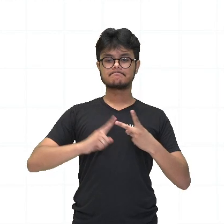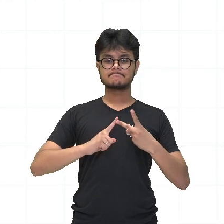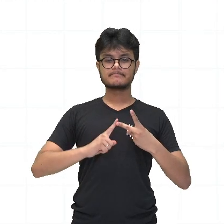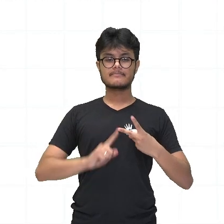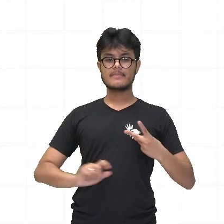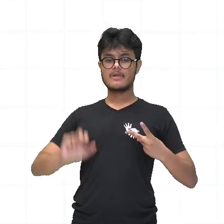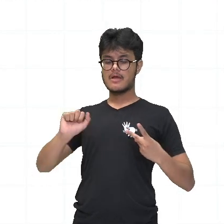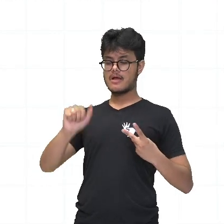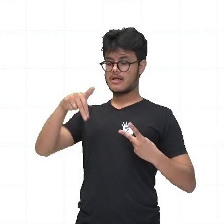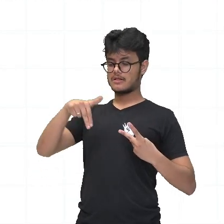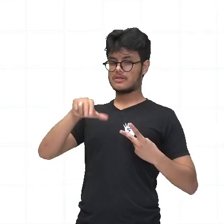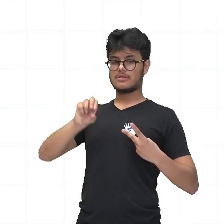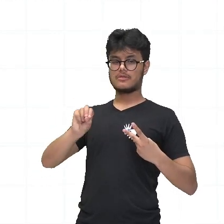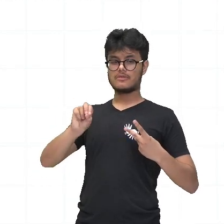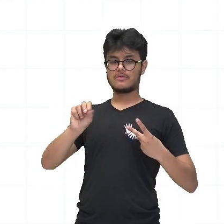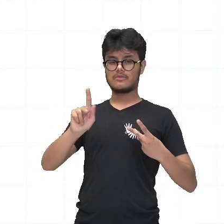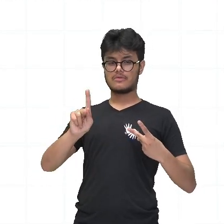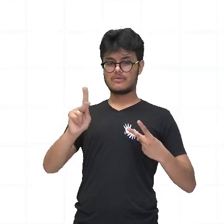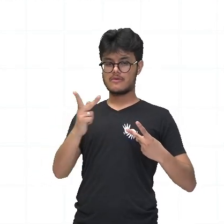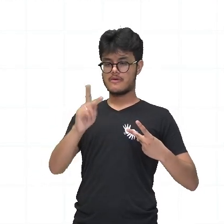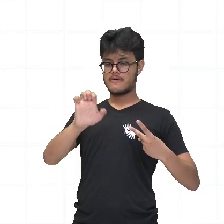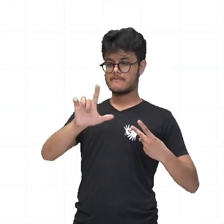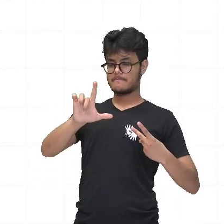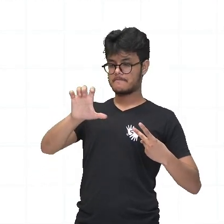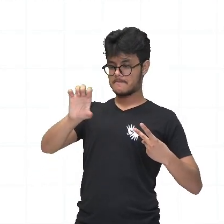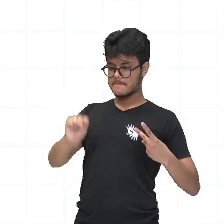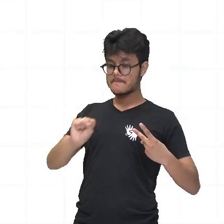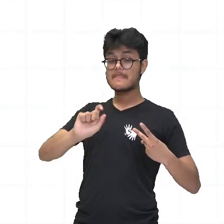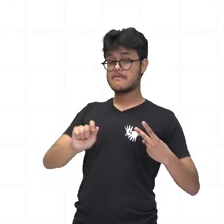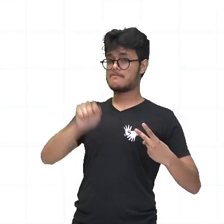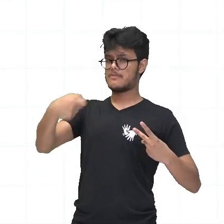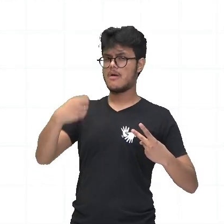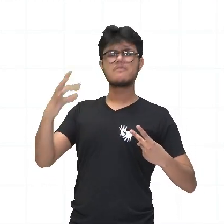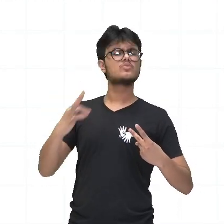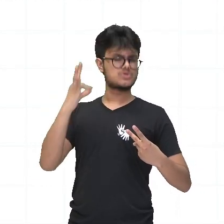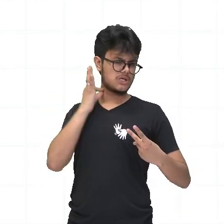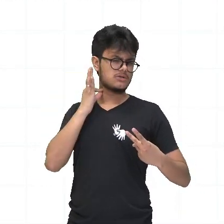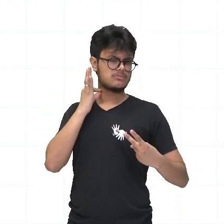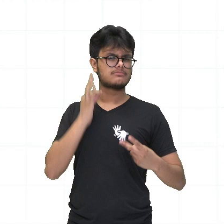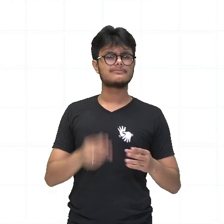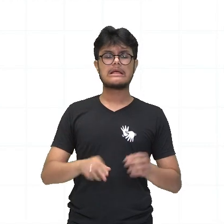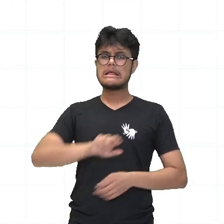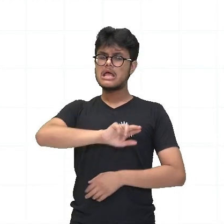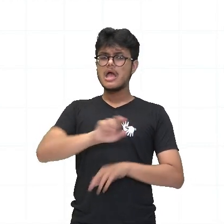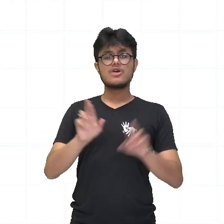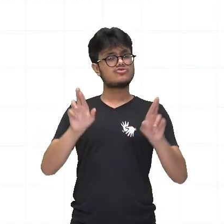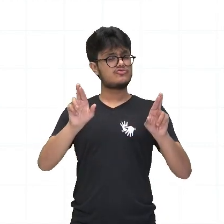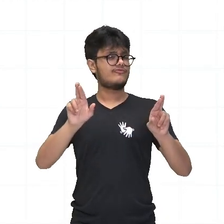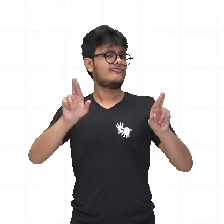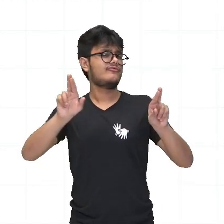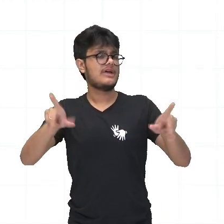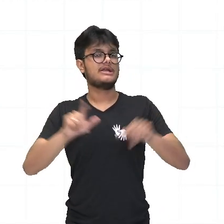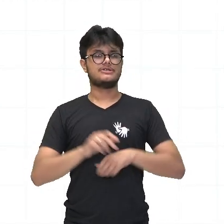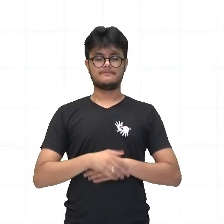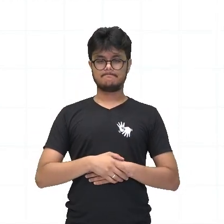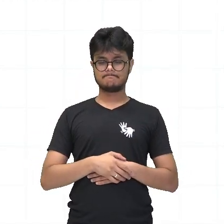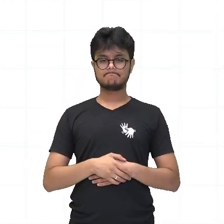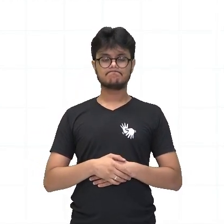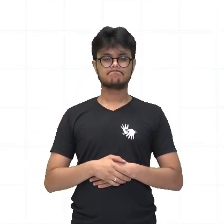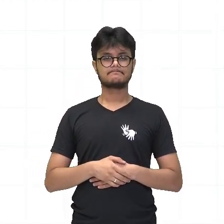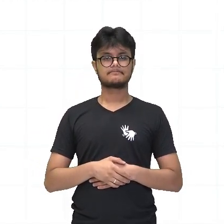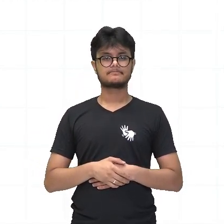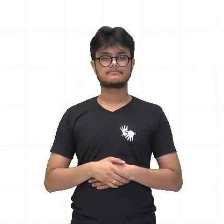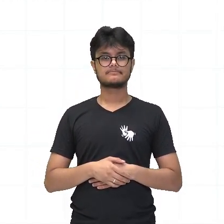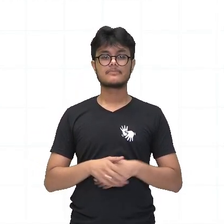é um outro mosquitinho, ele não tem essas características aí parecidas com a Aedes aegypti e ele vai transmitir ali, no caso,